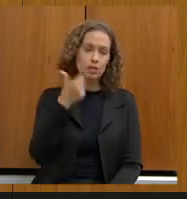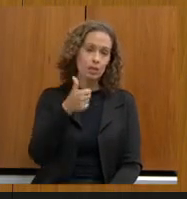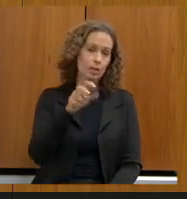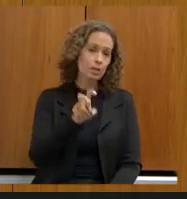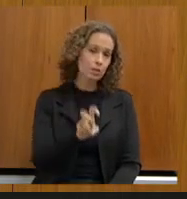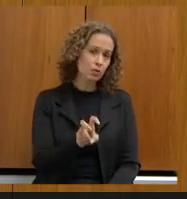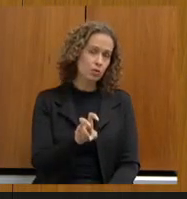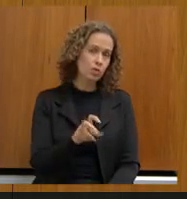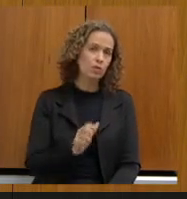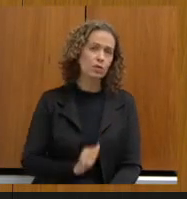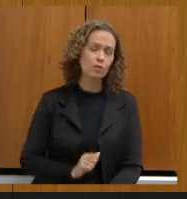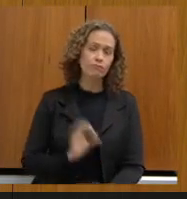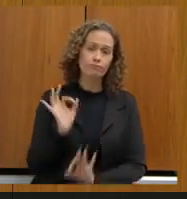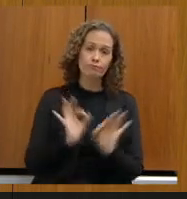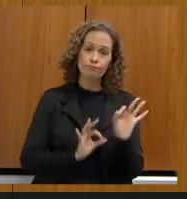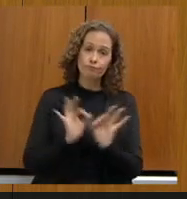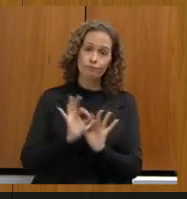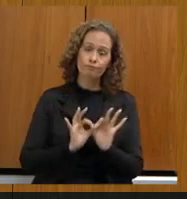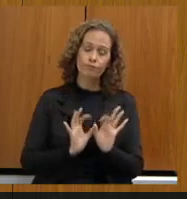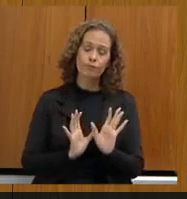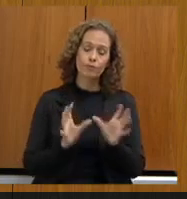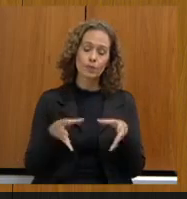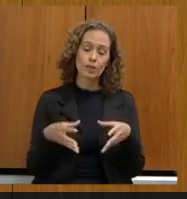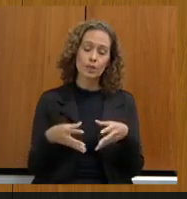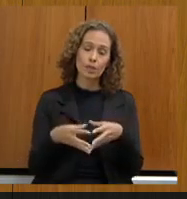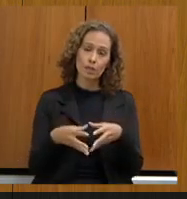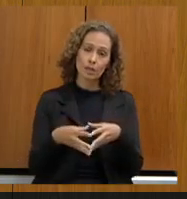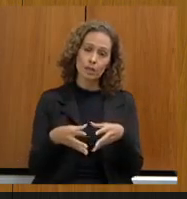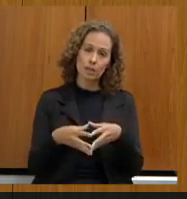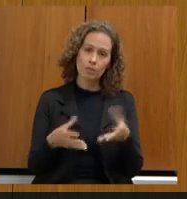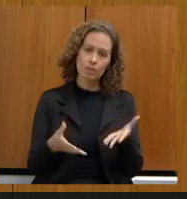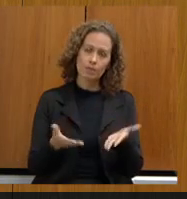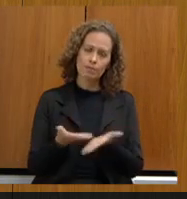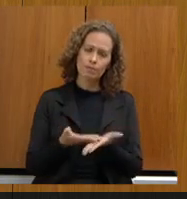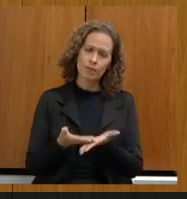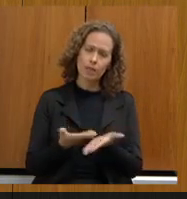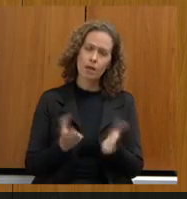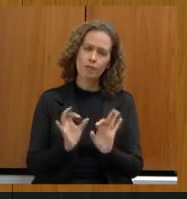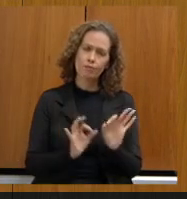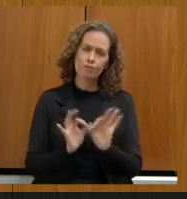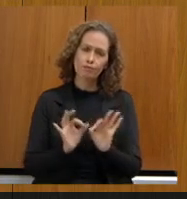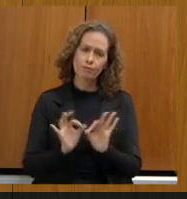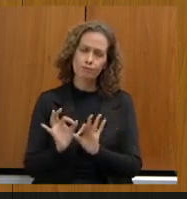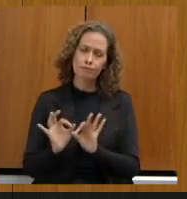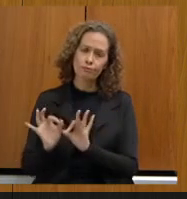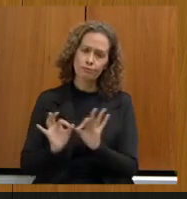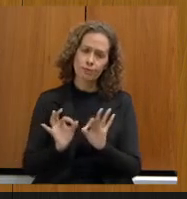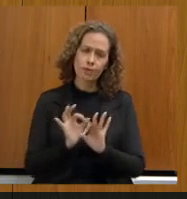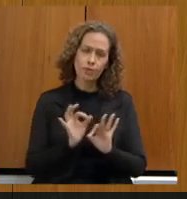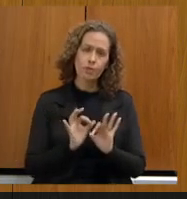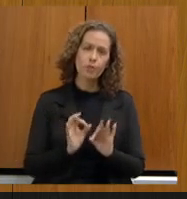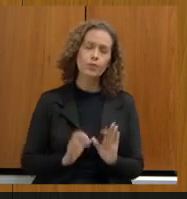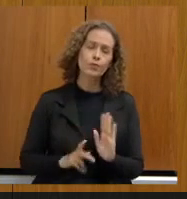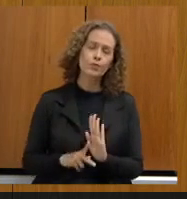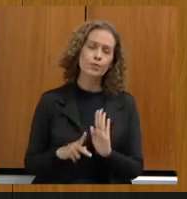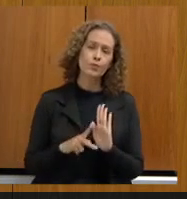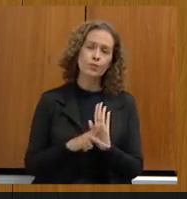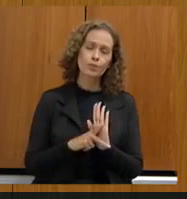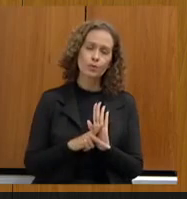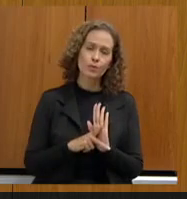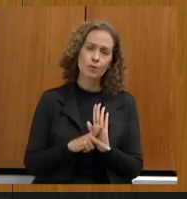com pus uma comissão na equipe para tratar do planejamento para